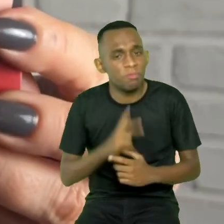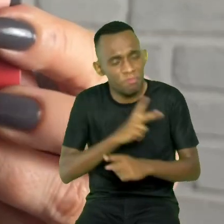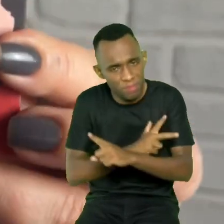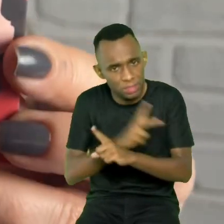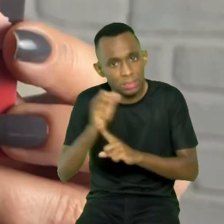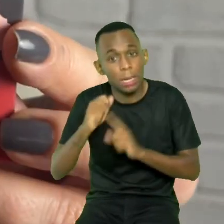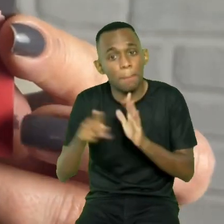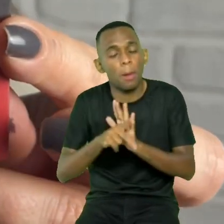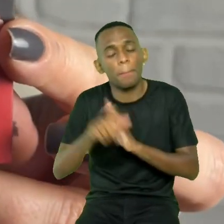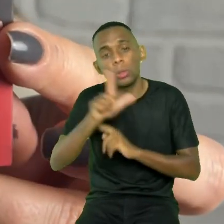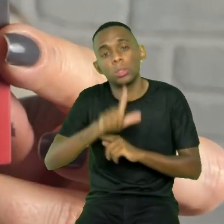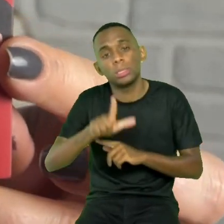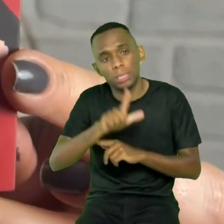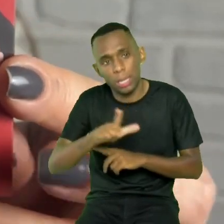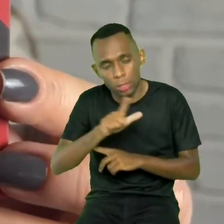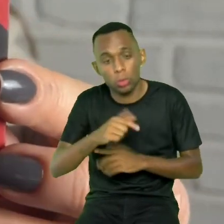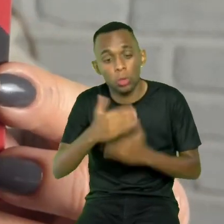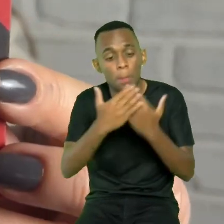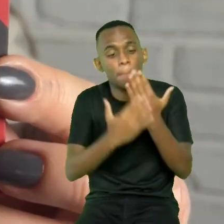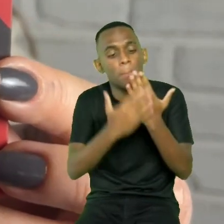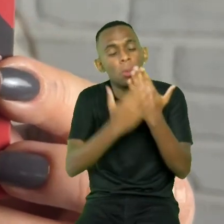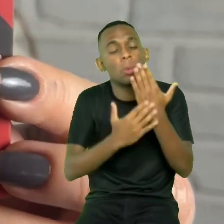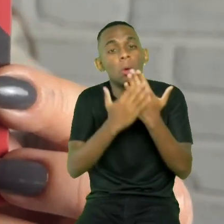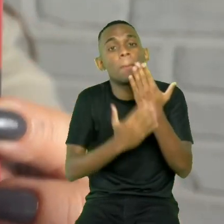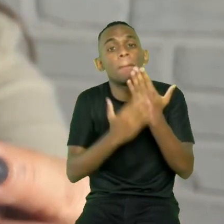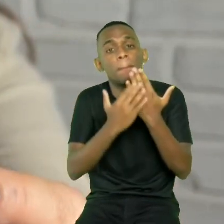Vou literatura. mostrar a capa também, que é bem bonita.